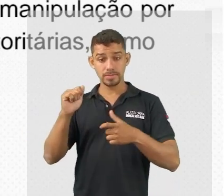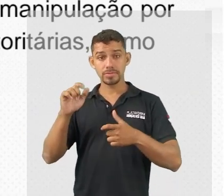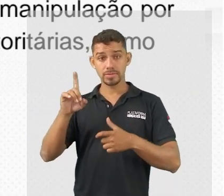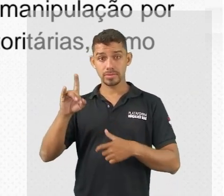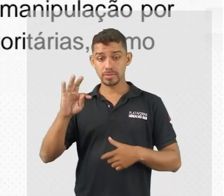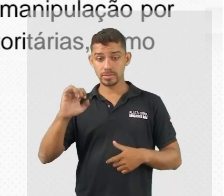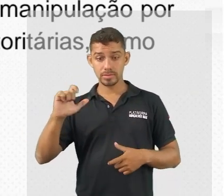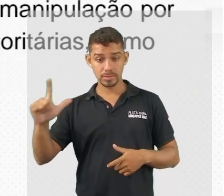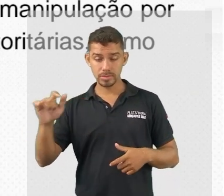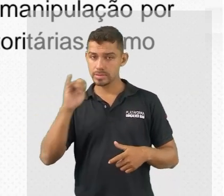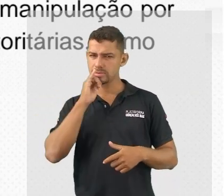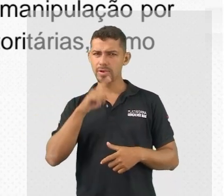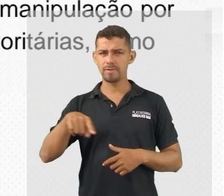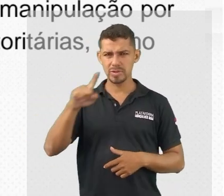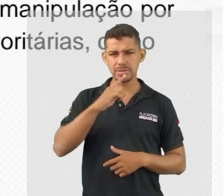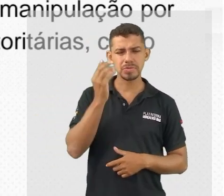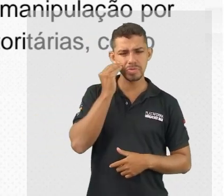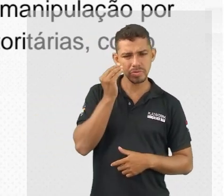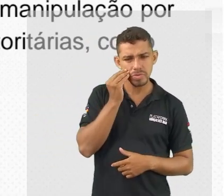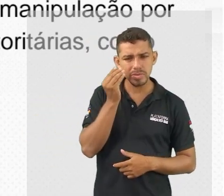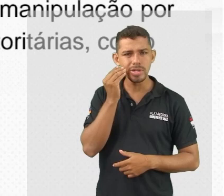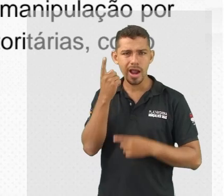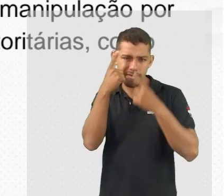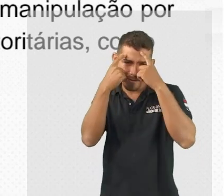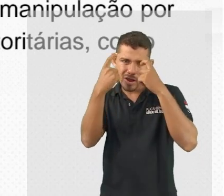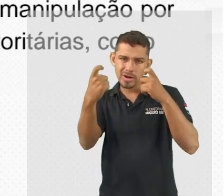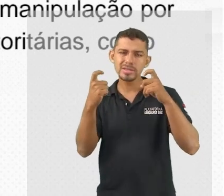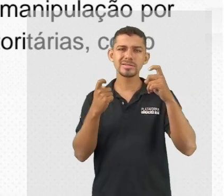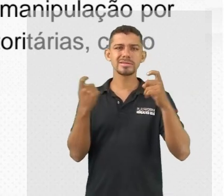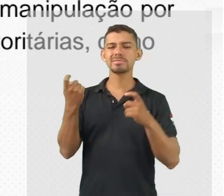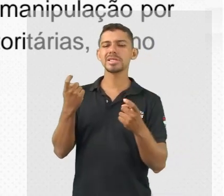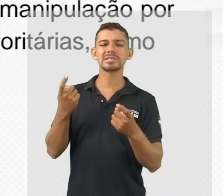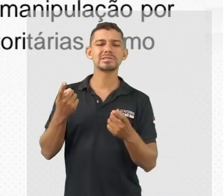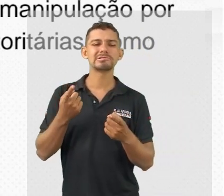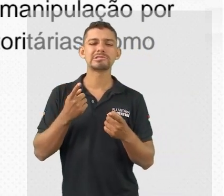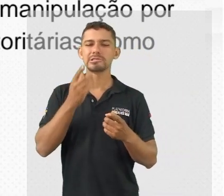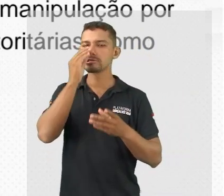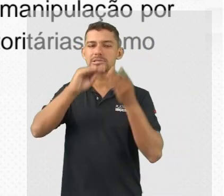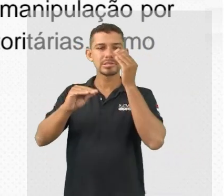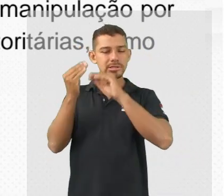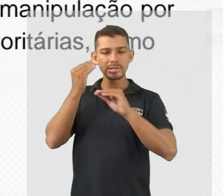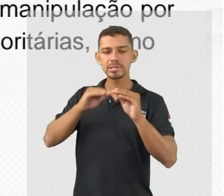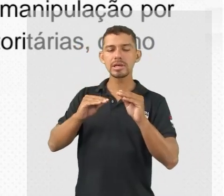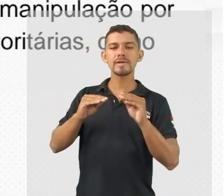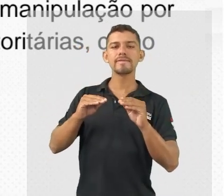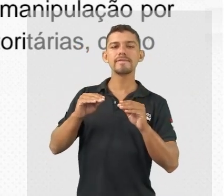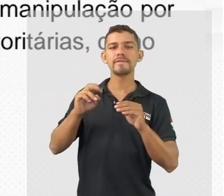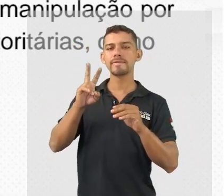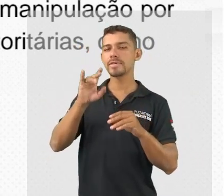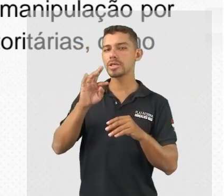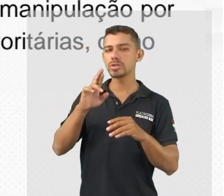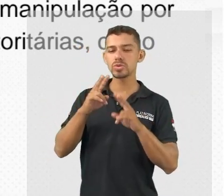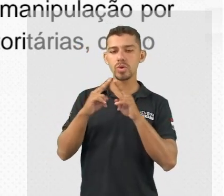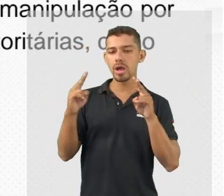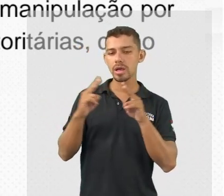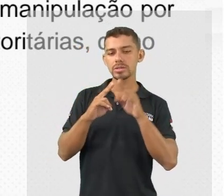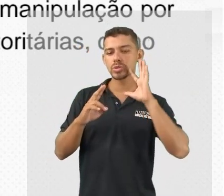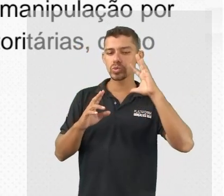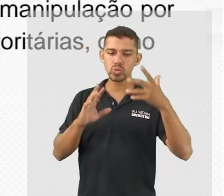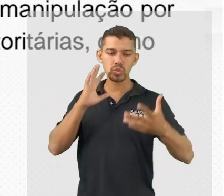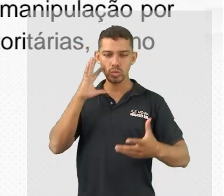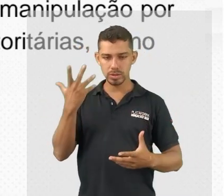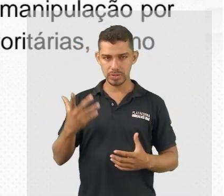seja, você tentar fazer aquelas violências e aqueles linchamentos virtuais que hora e outra vivem